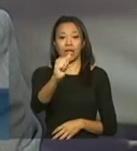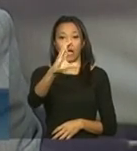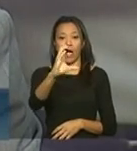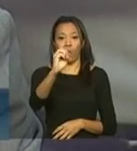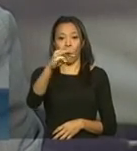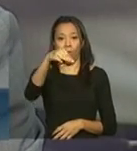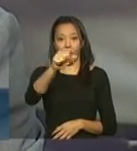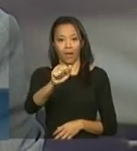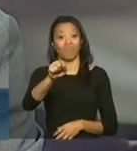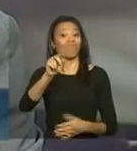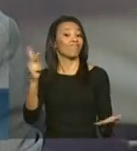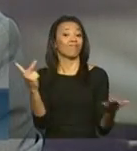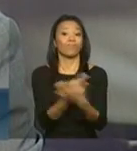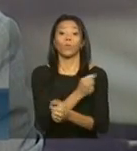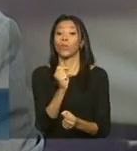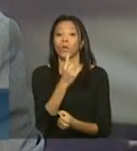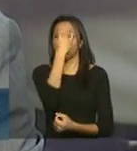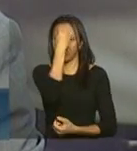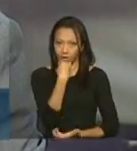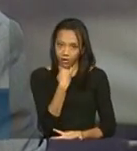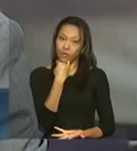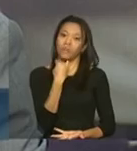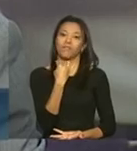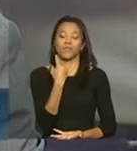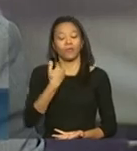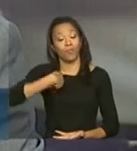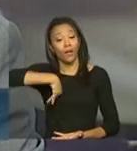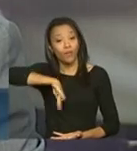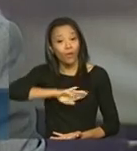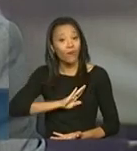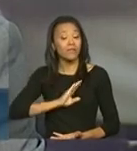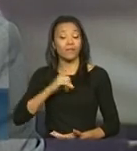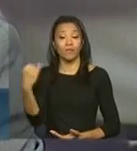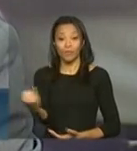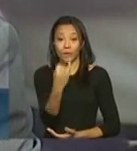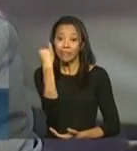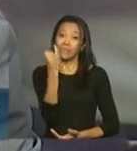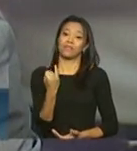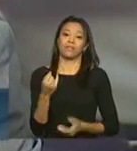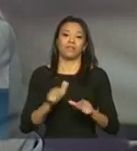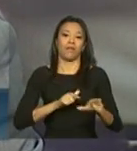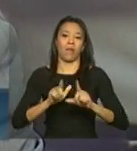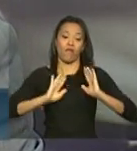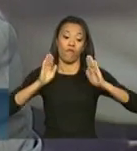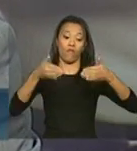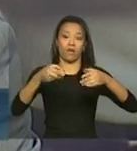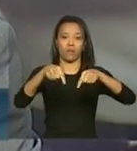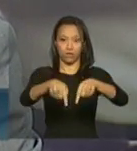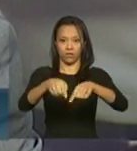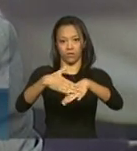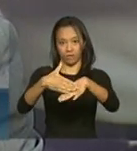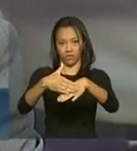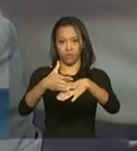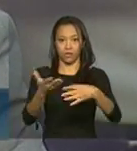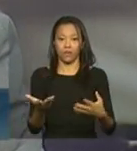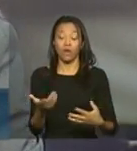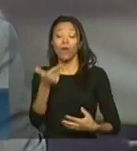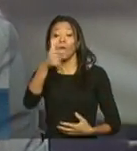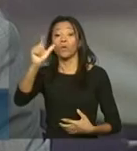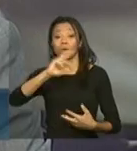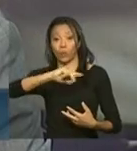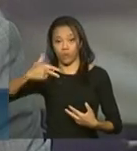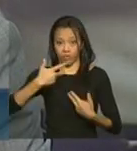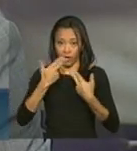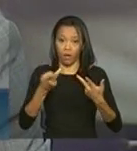déficit visual importante. Então, para nós é decisivo conseguir trabalhar. E eu quero só chamar a atenção